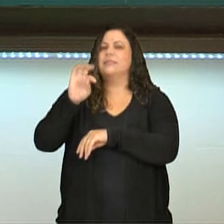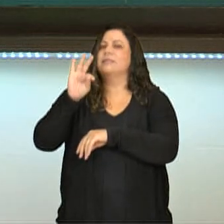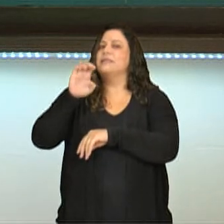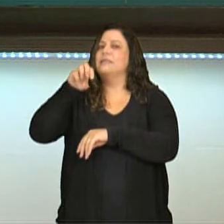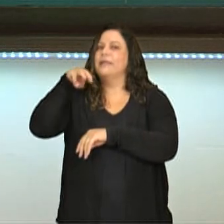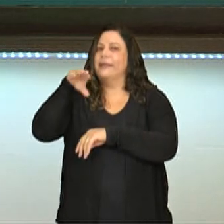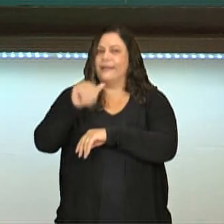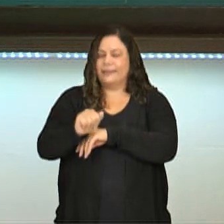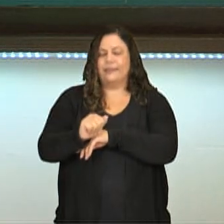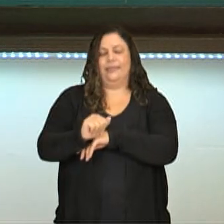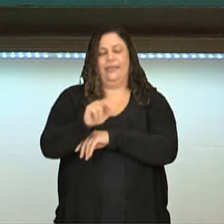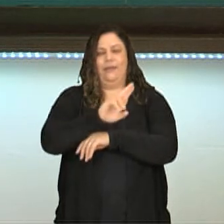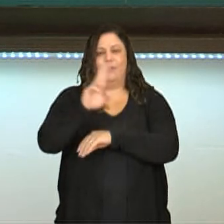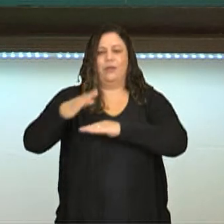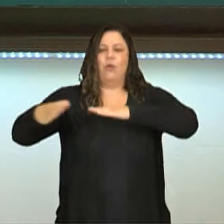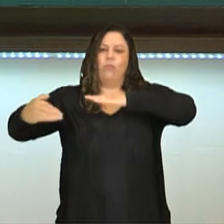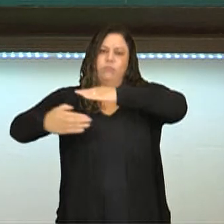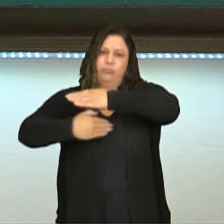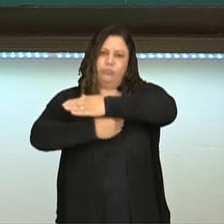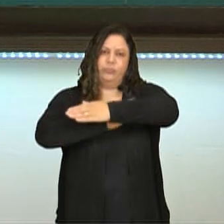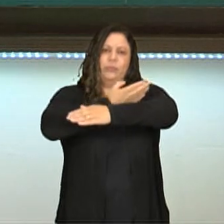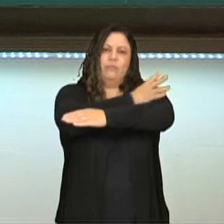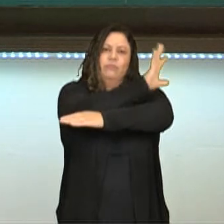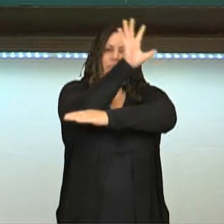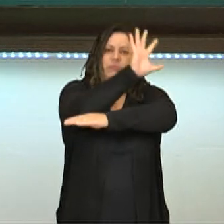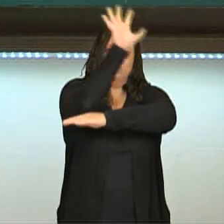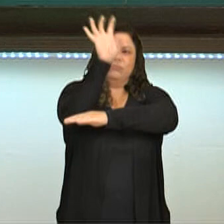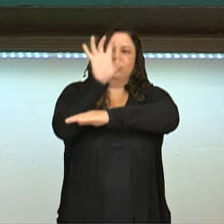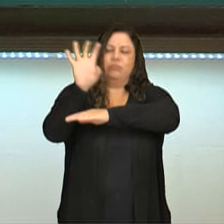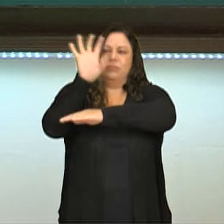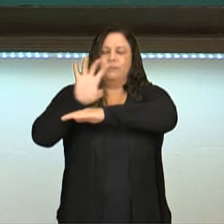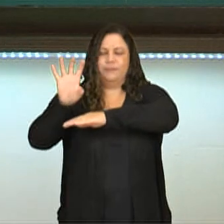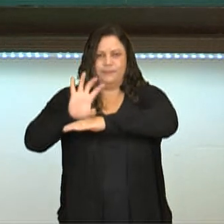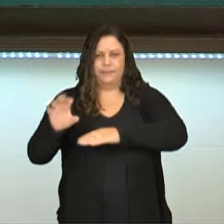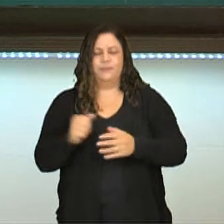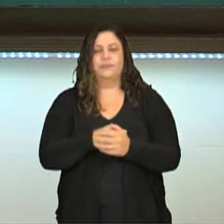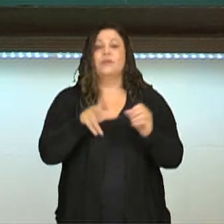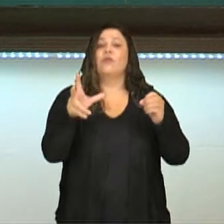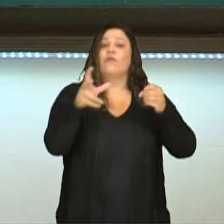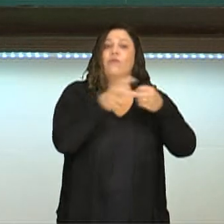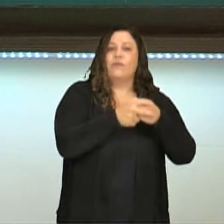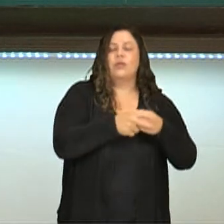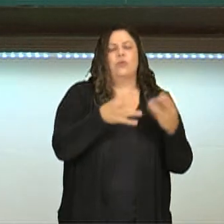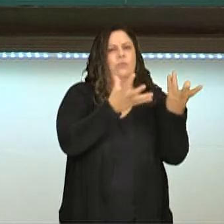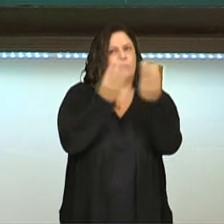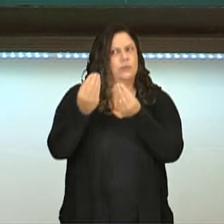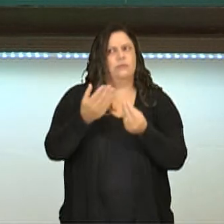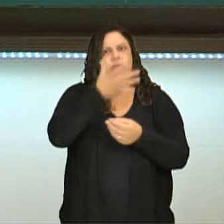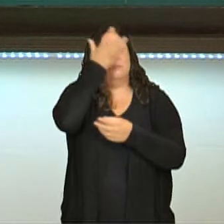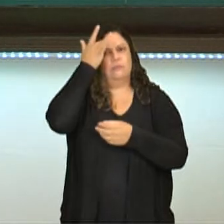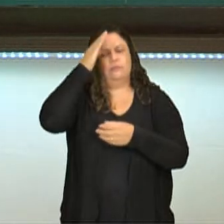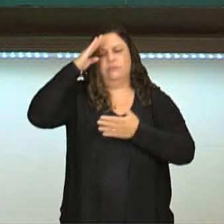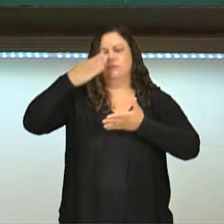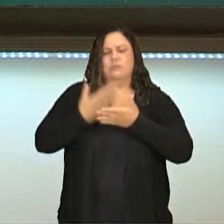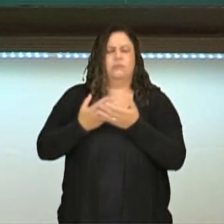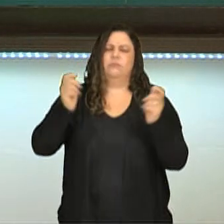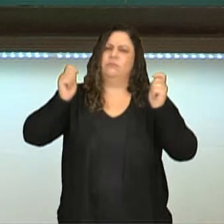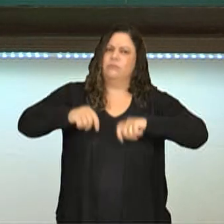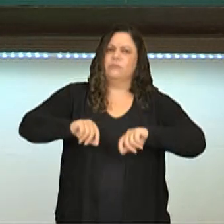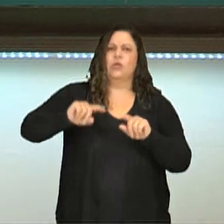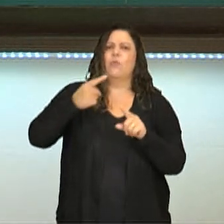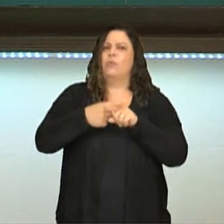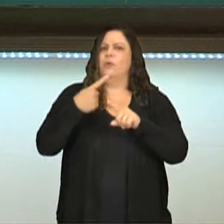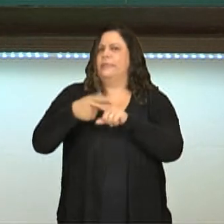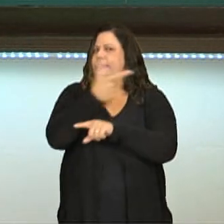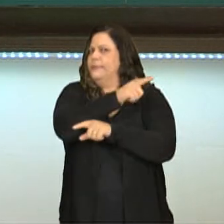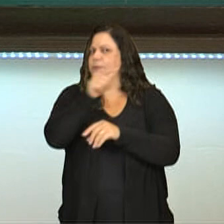chamada biosfera. E os vírus, que muitas pessoas não consideram seres vivos, por quê? Eles são seres acelulares, não são formados por